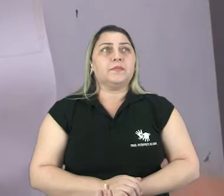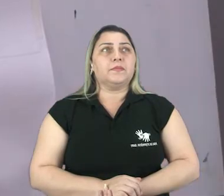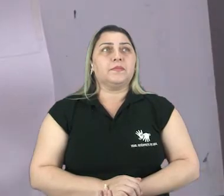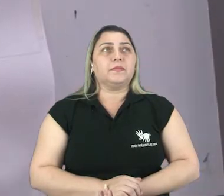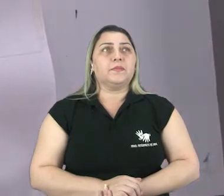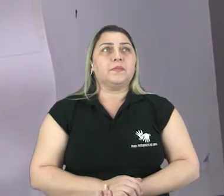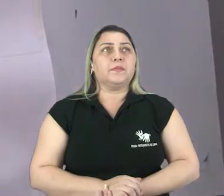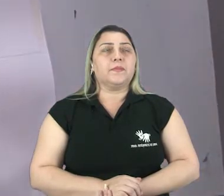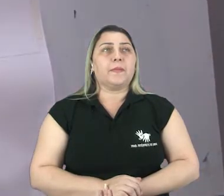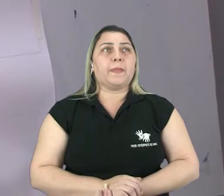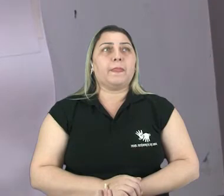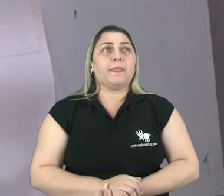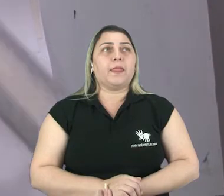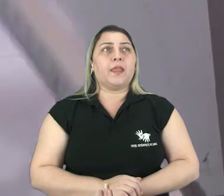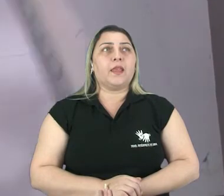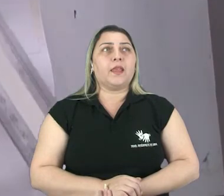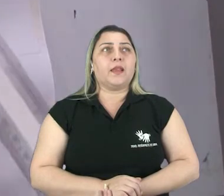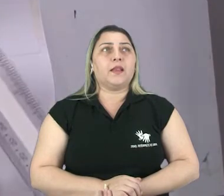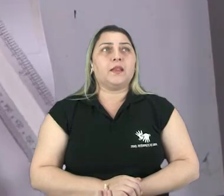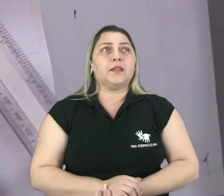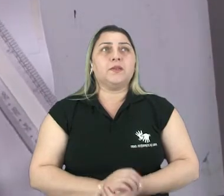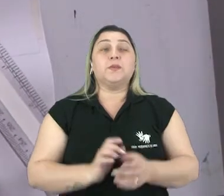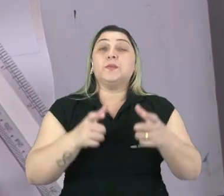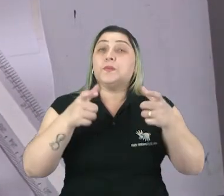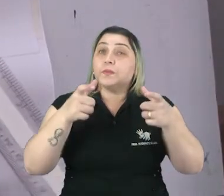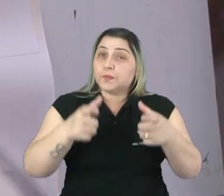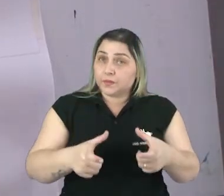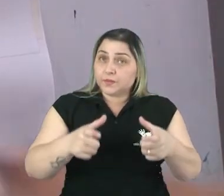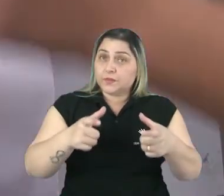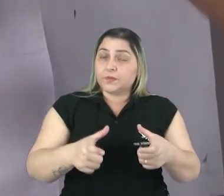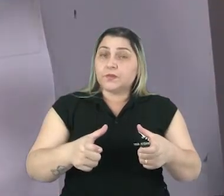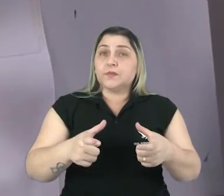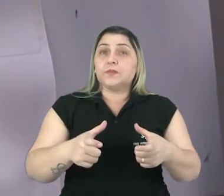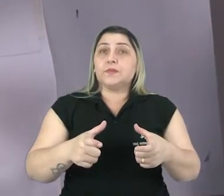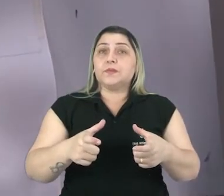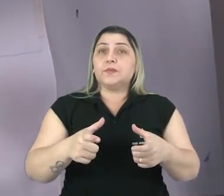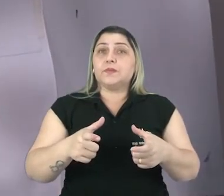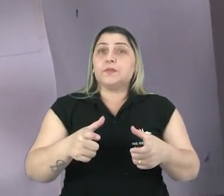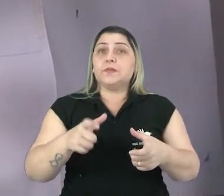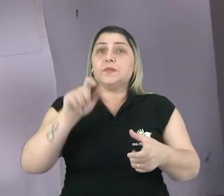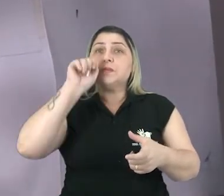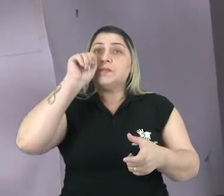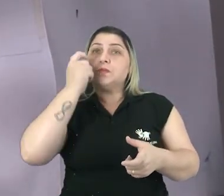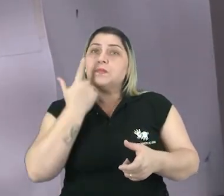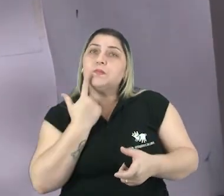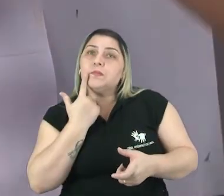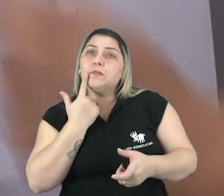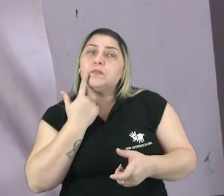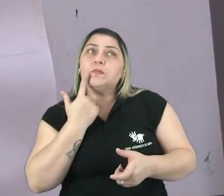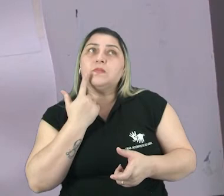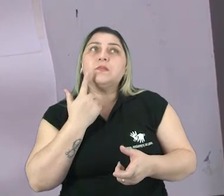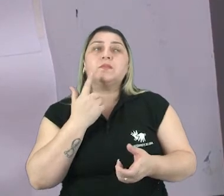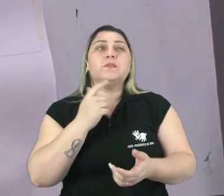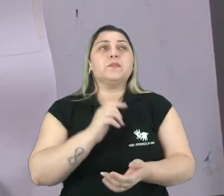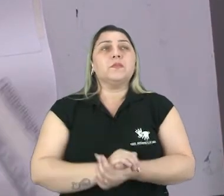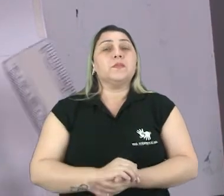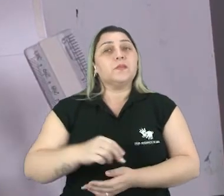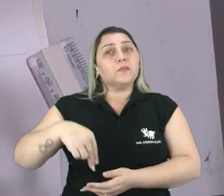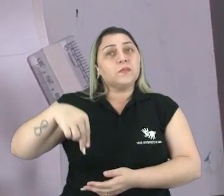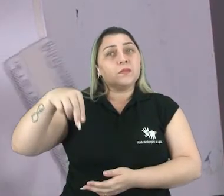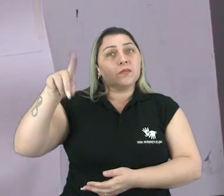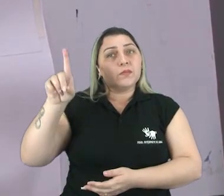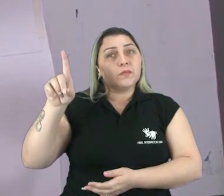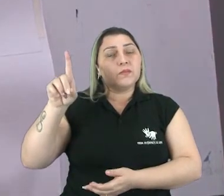O Quilombo dos Palmares, para quem não sabe, está no território de Alagoas. Essa região mais ou menos aqui no